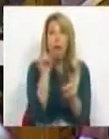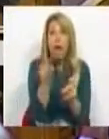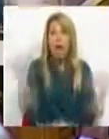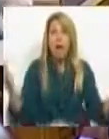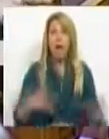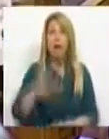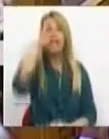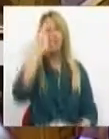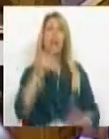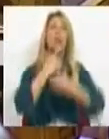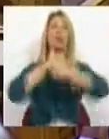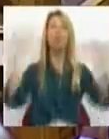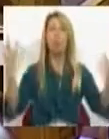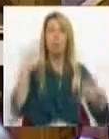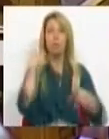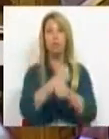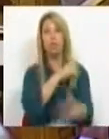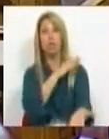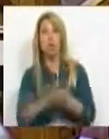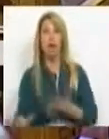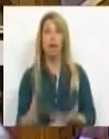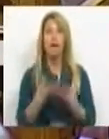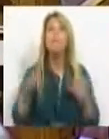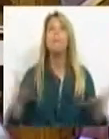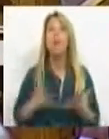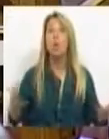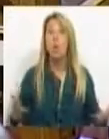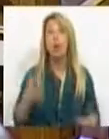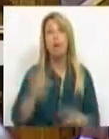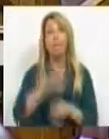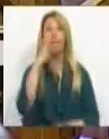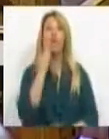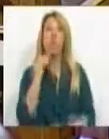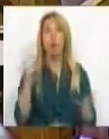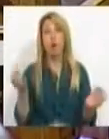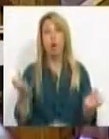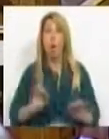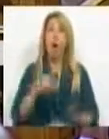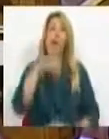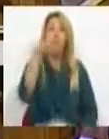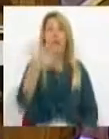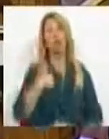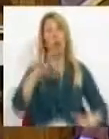sempre tudo e não fazem nada. E na maior parte das vezes têm mesmo o descaramento de dizer que não sabem nada.